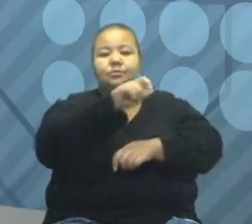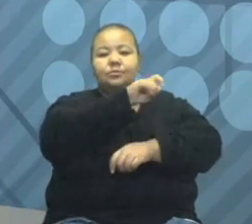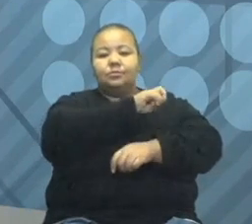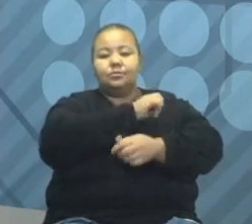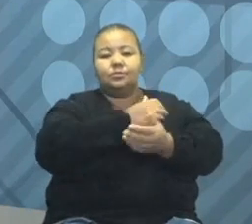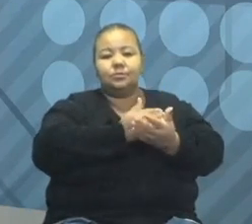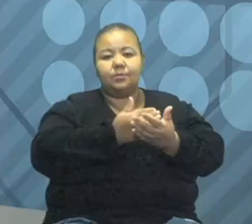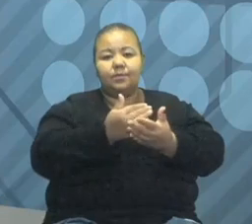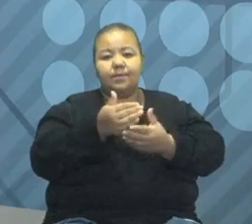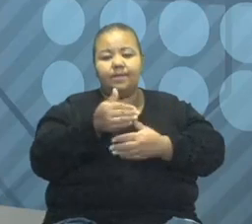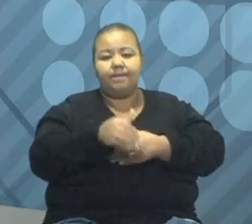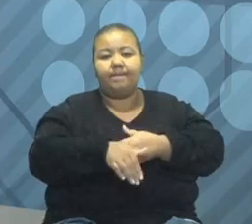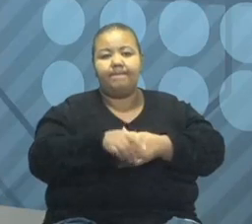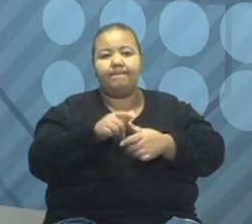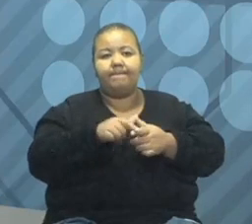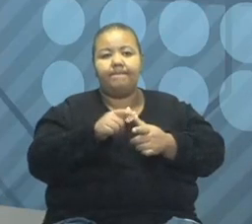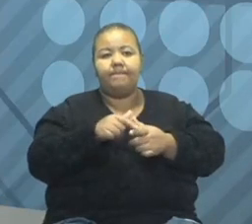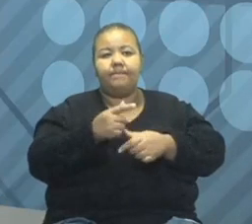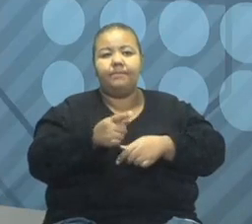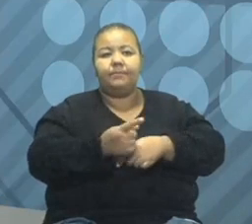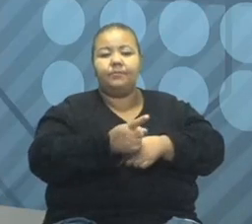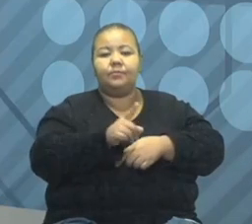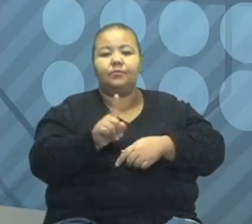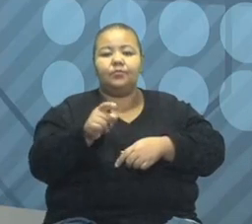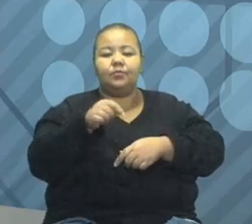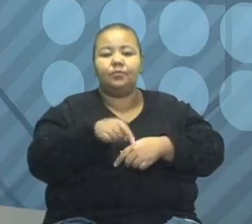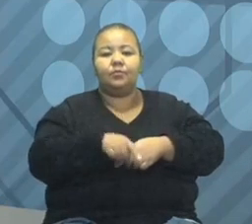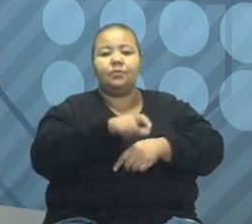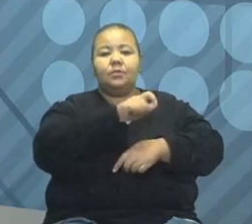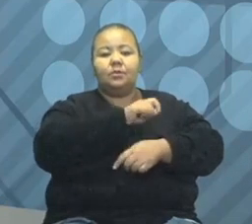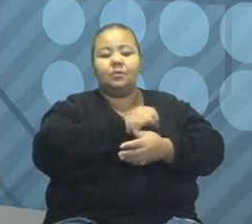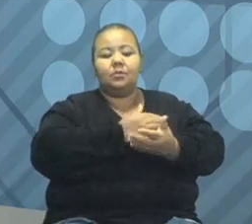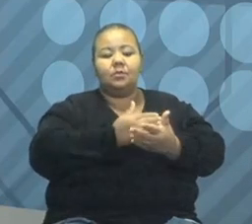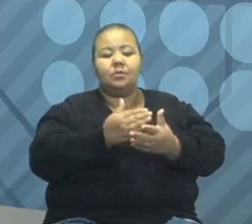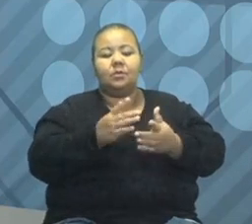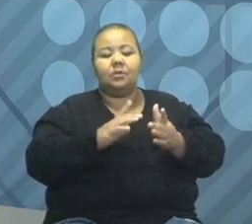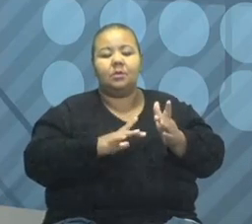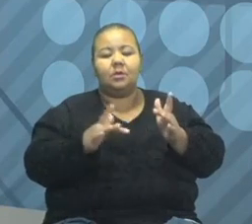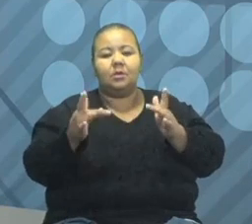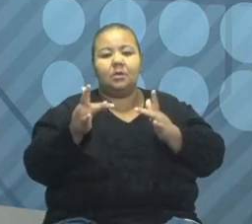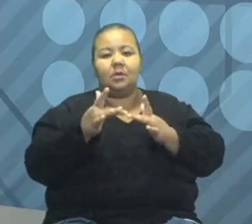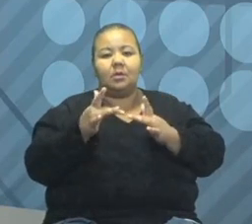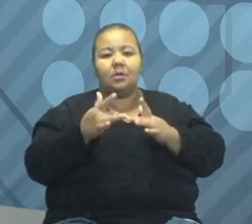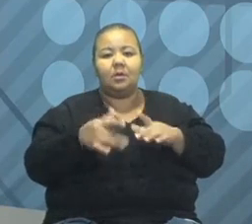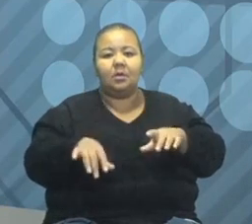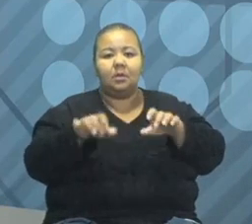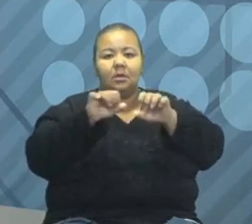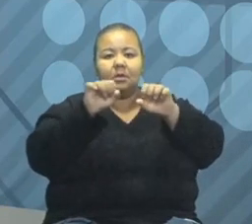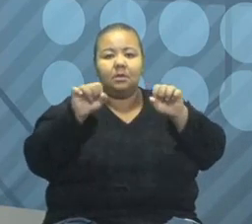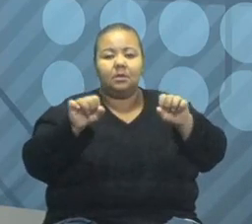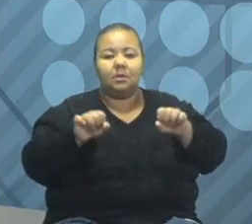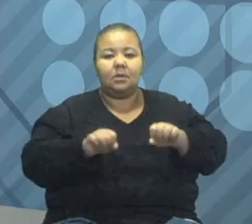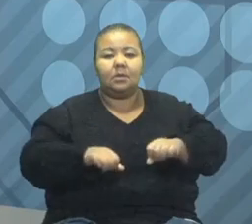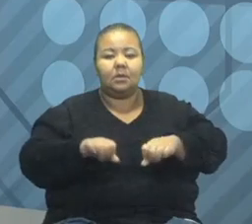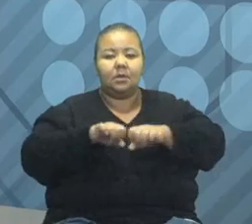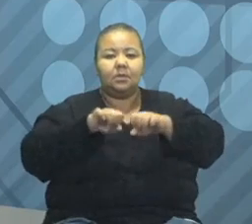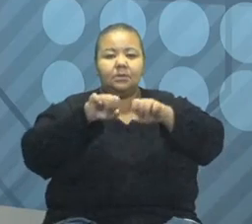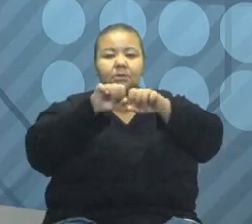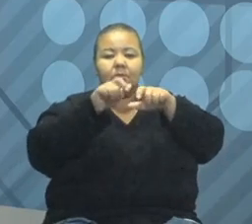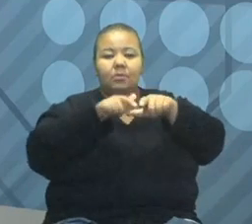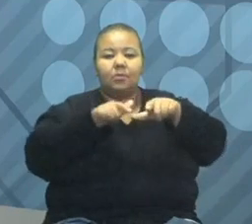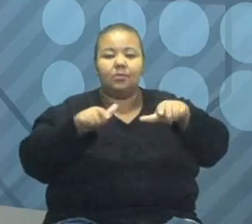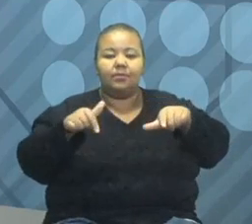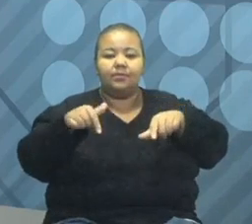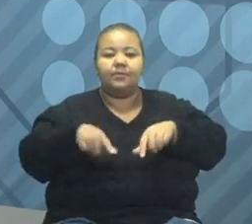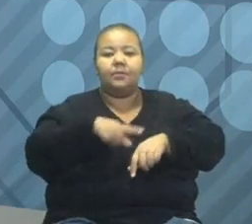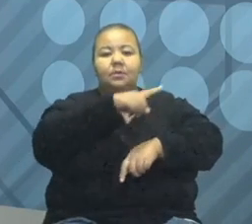começam, o Fundamental nos anos finais, os alunos começam a ter contato com sistemas de equações lineares. E no ensino médio,